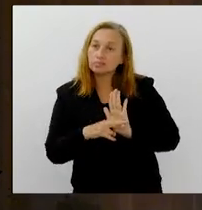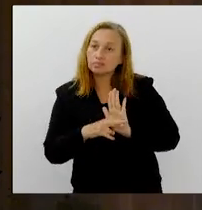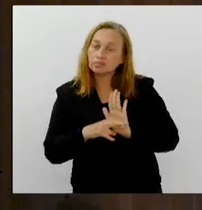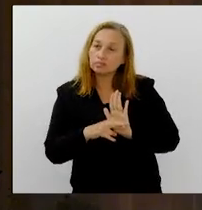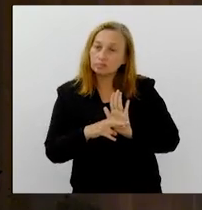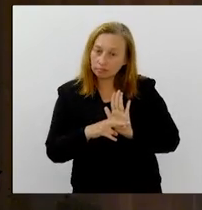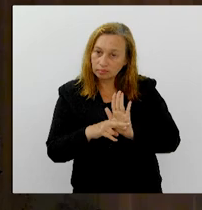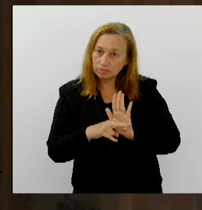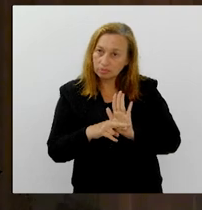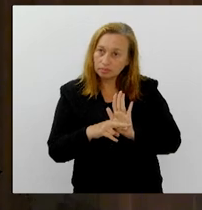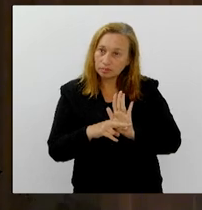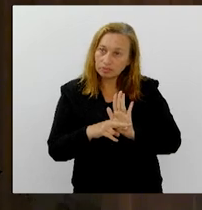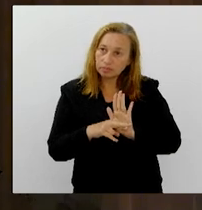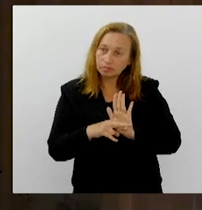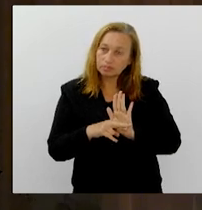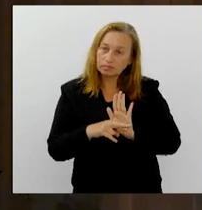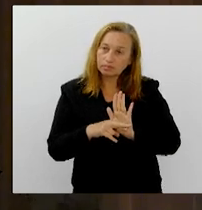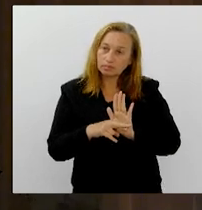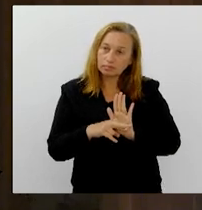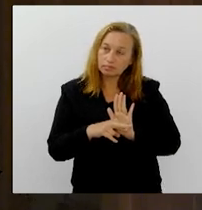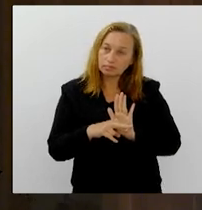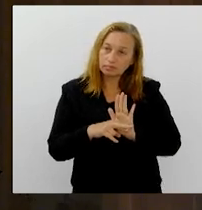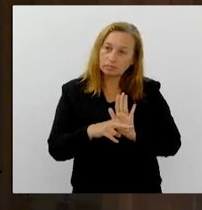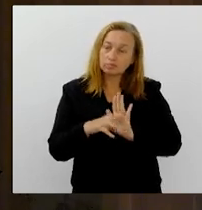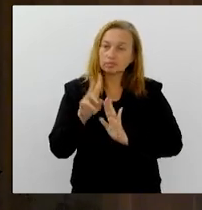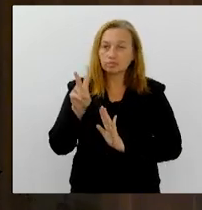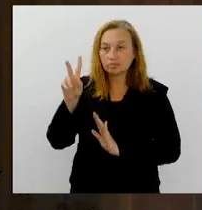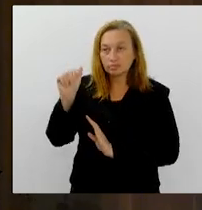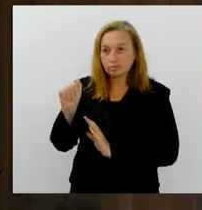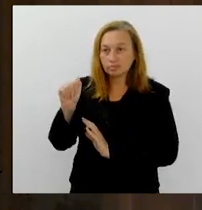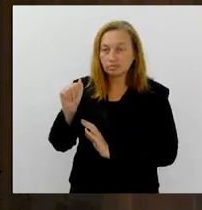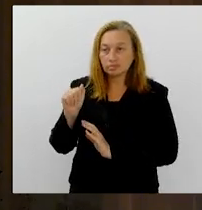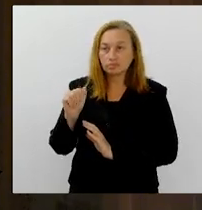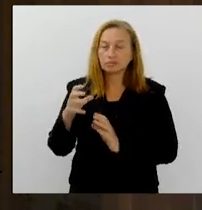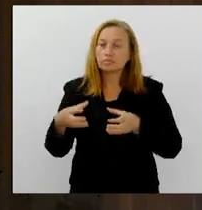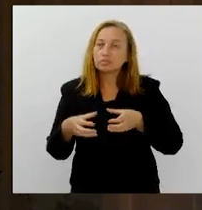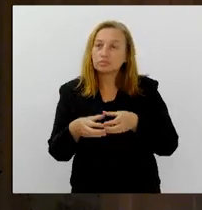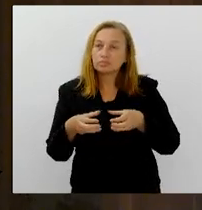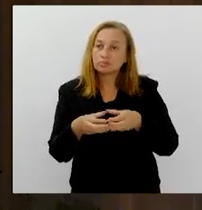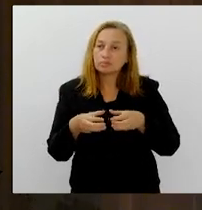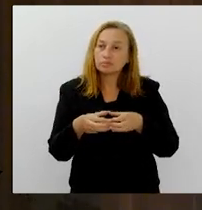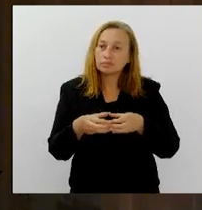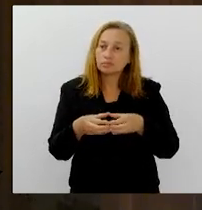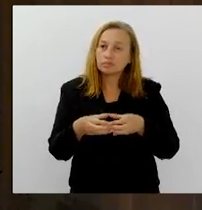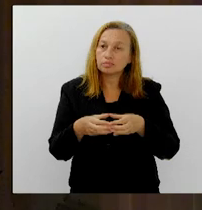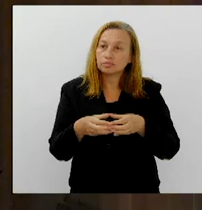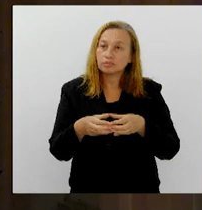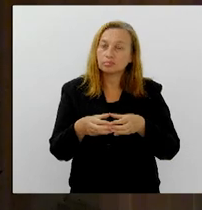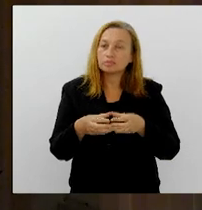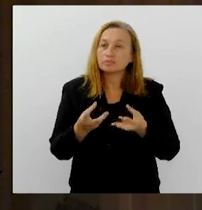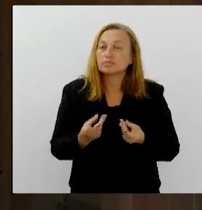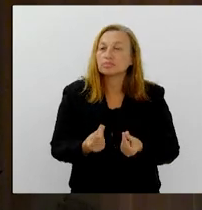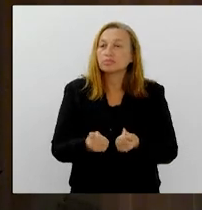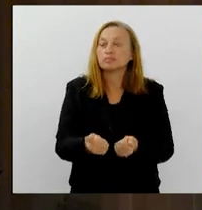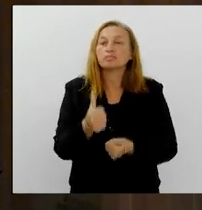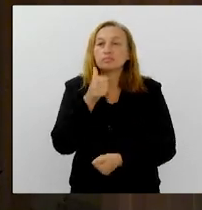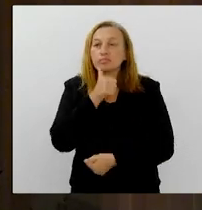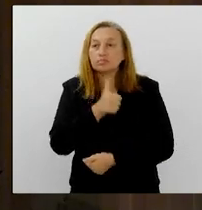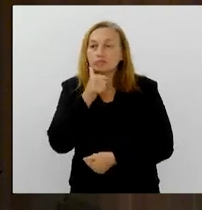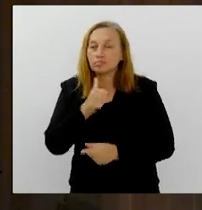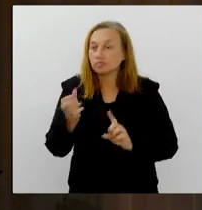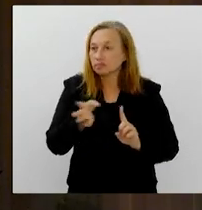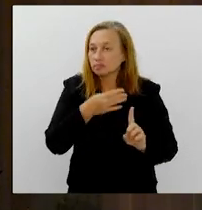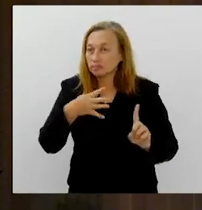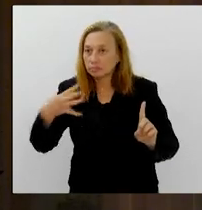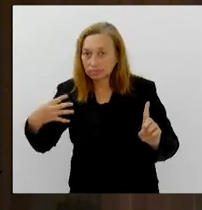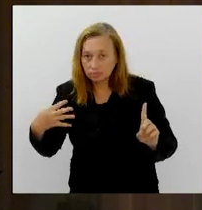aplicação das reservas de vagas para grupos historicamente marginalizados, especialmente mulheres, população